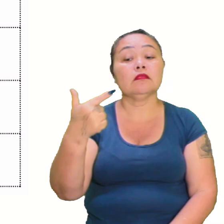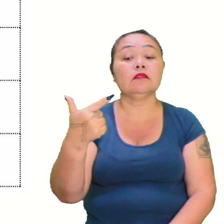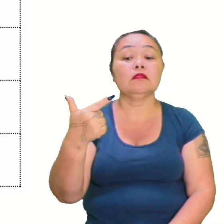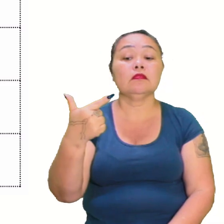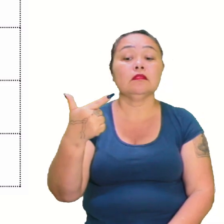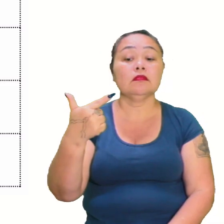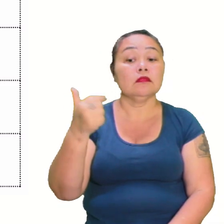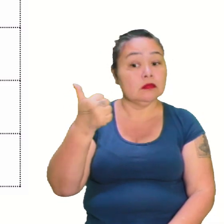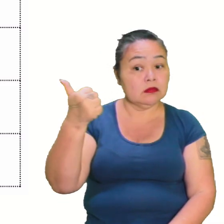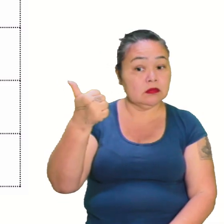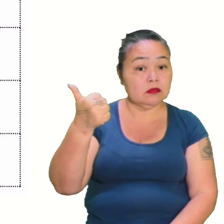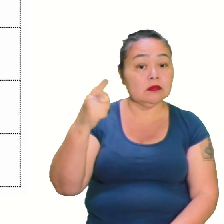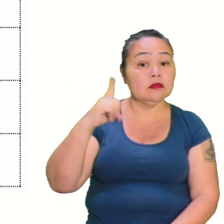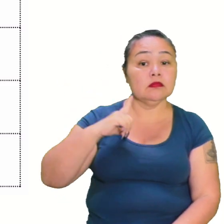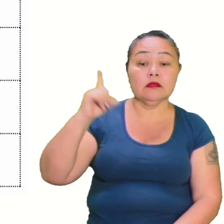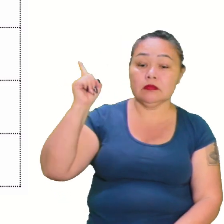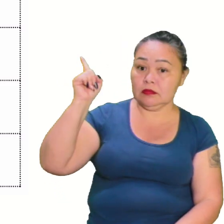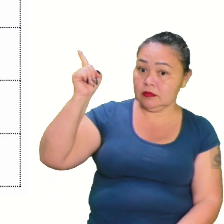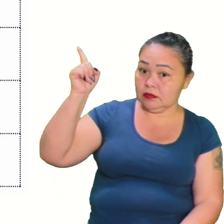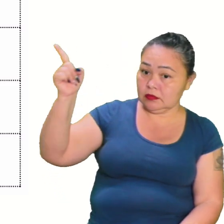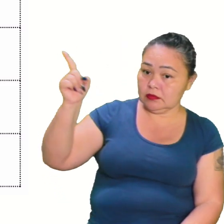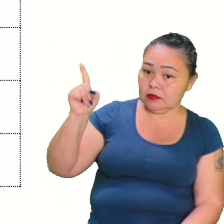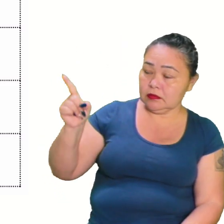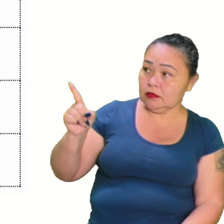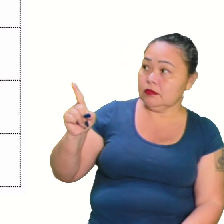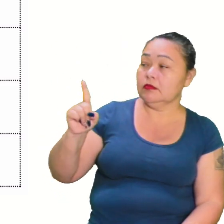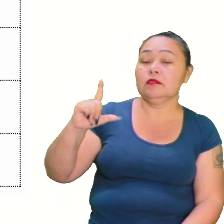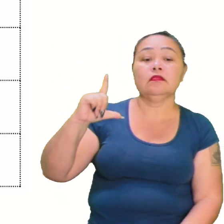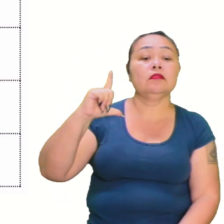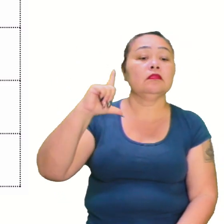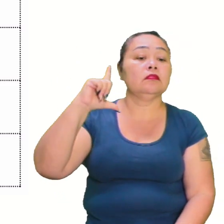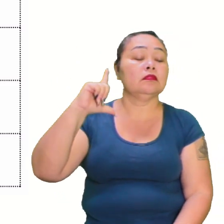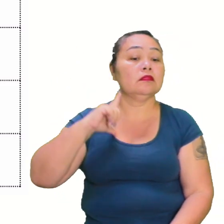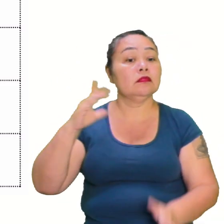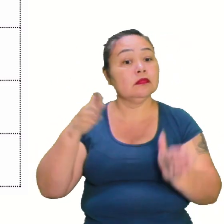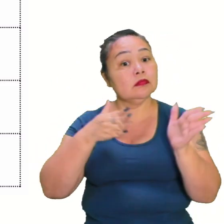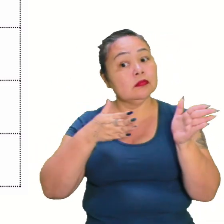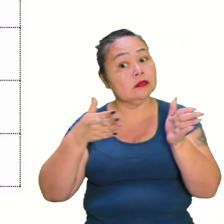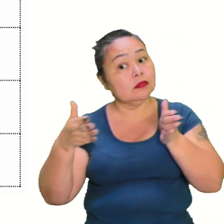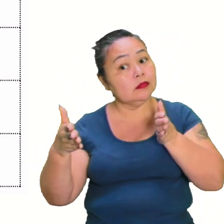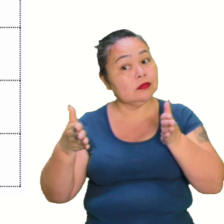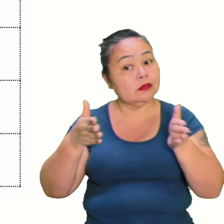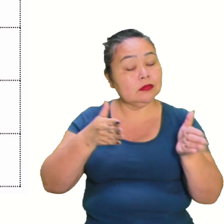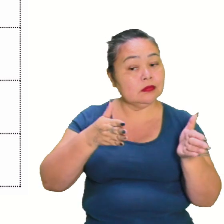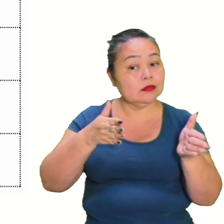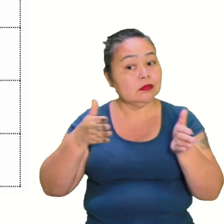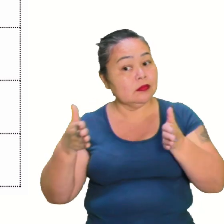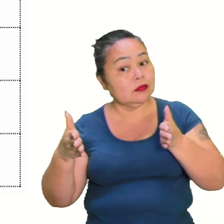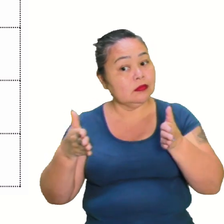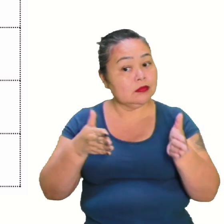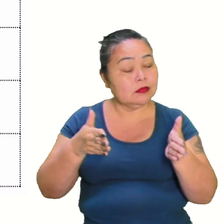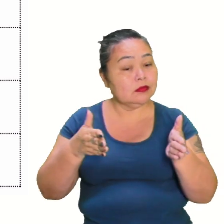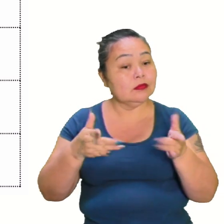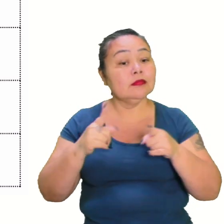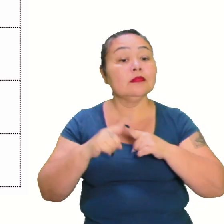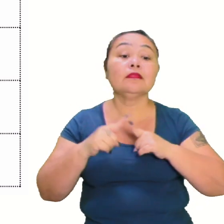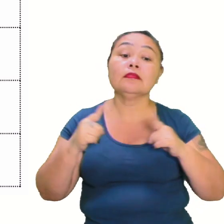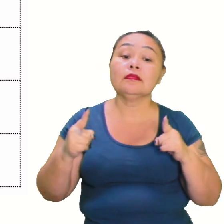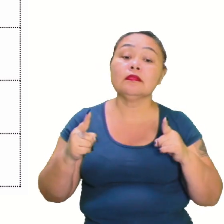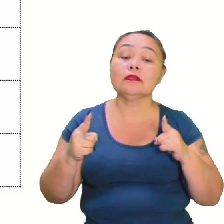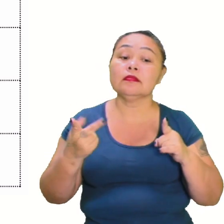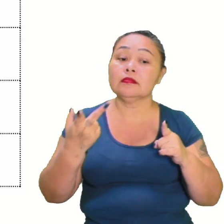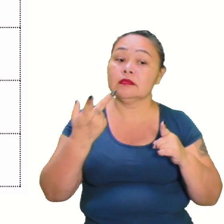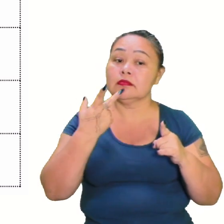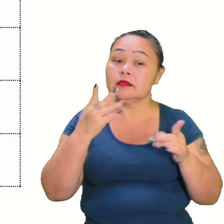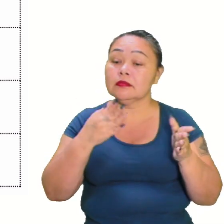ser desta maneira. Ah, então quando eu falo assim, intervalo está entre, mas